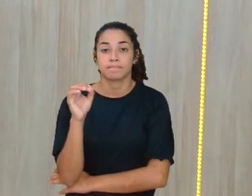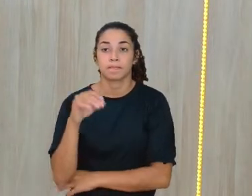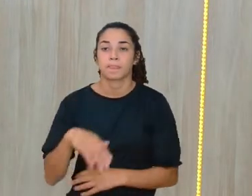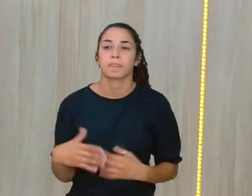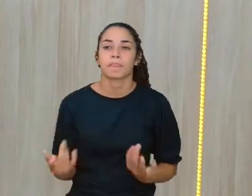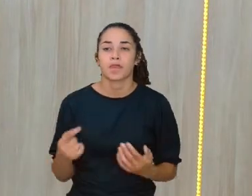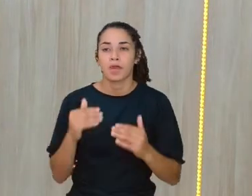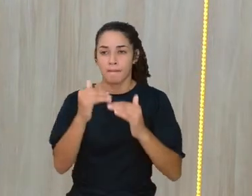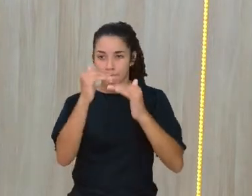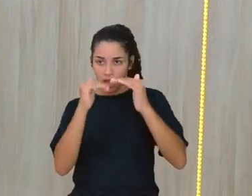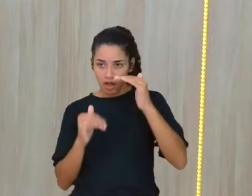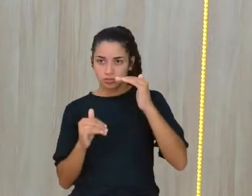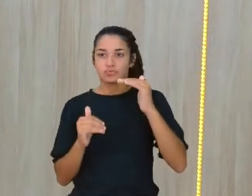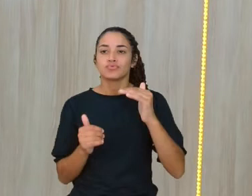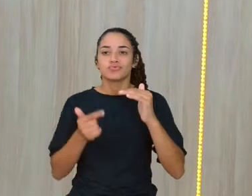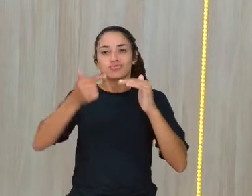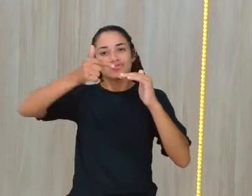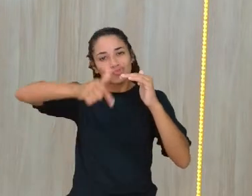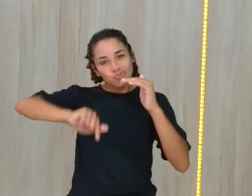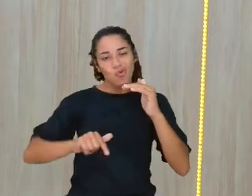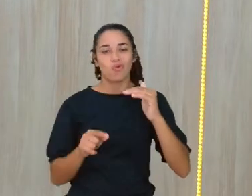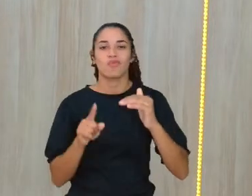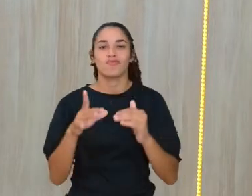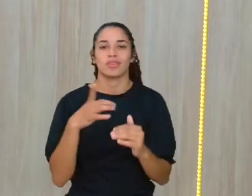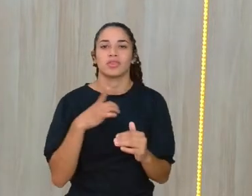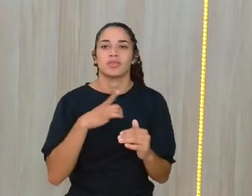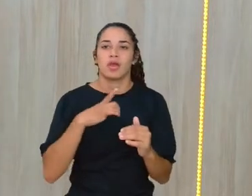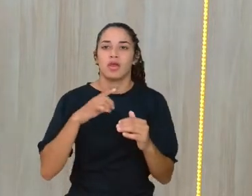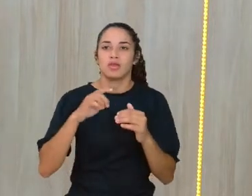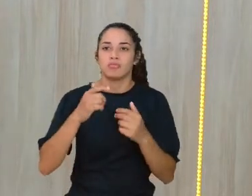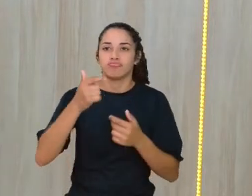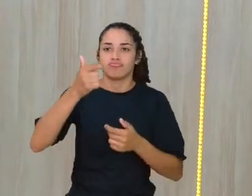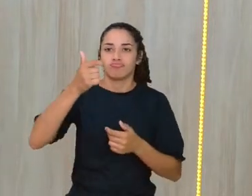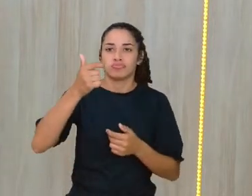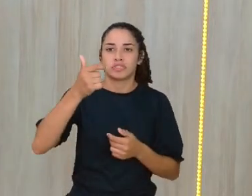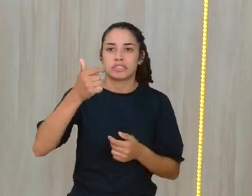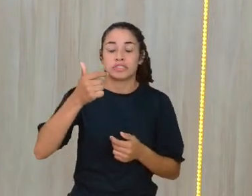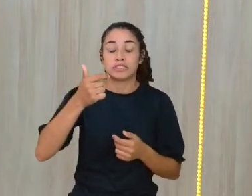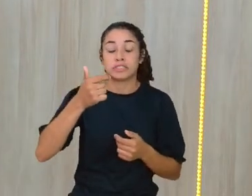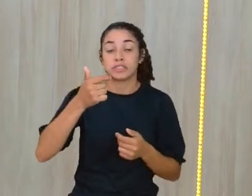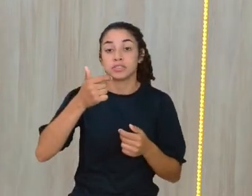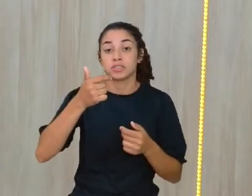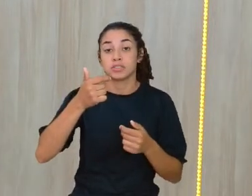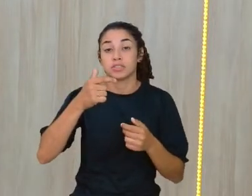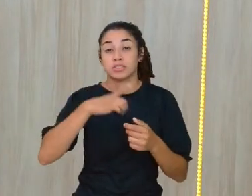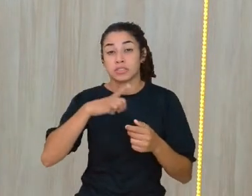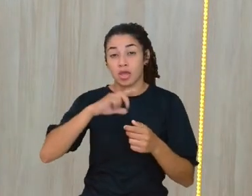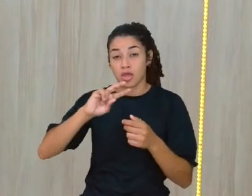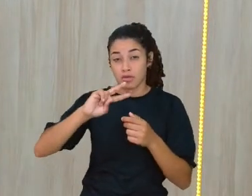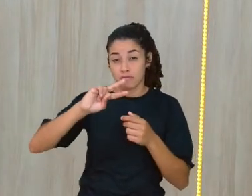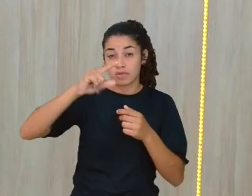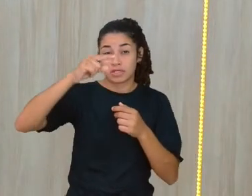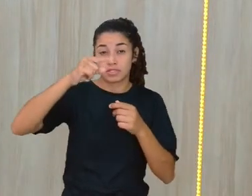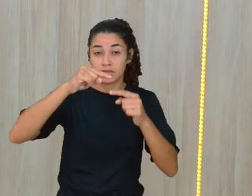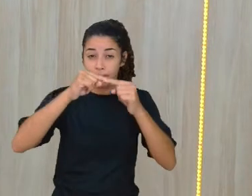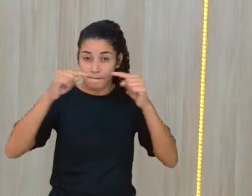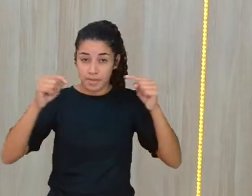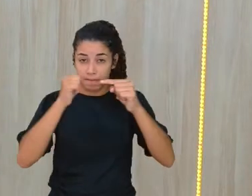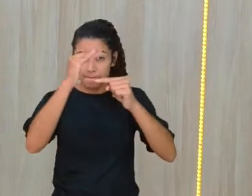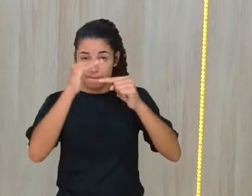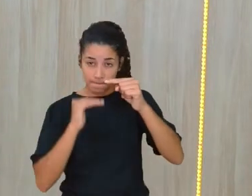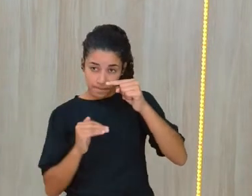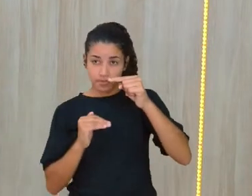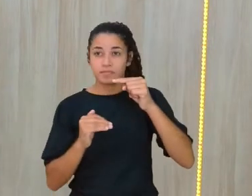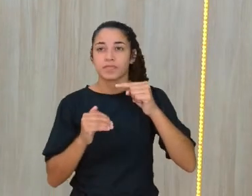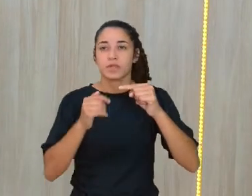Aqui, novamente, temos um simétrico de quem? Temos o simétrico deste ponto aqui, menos 2 e